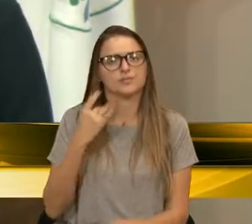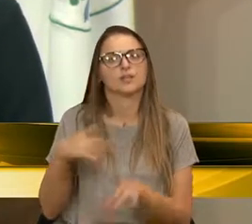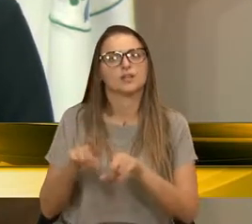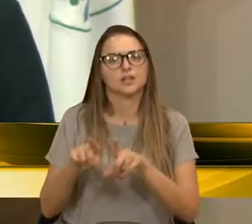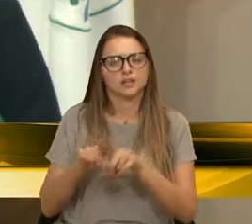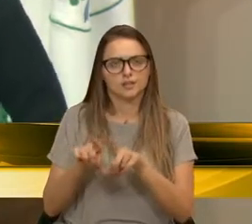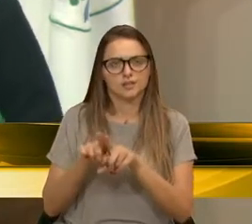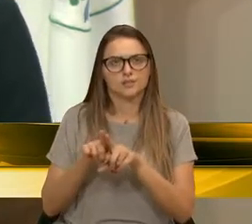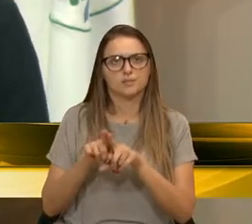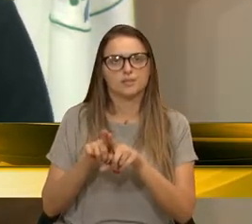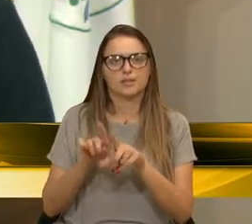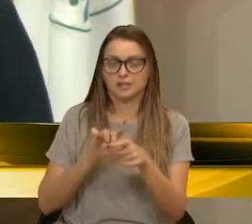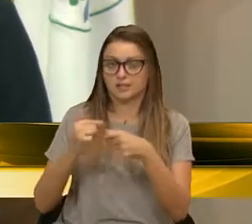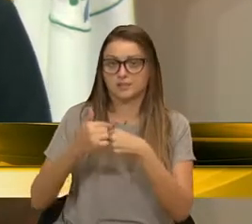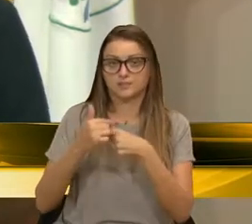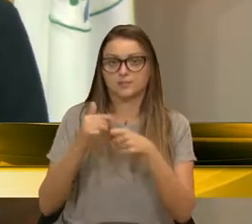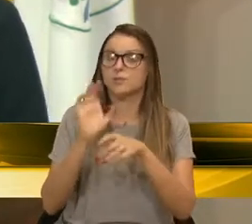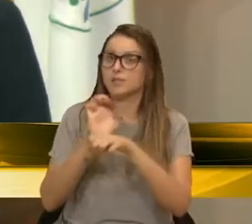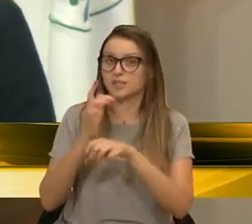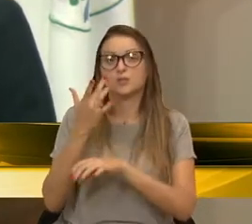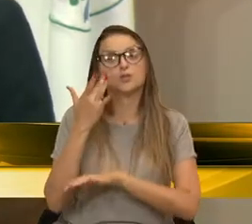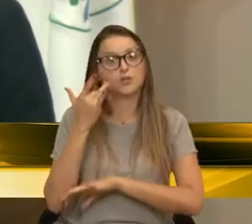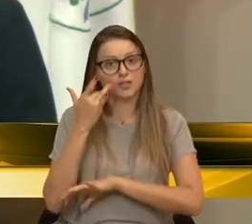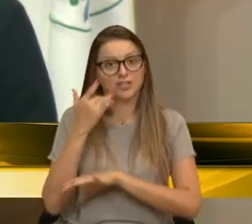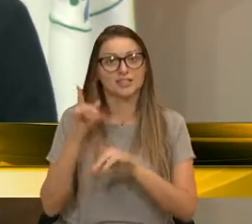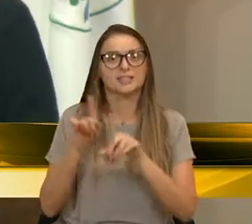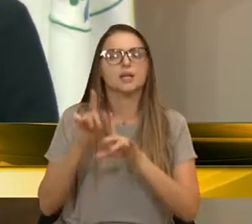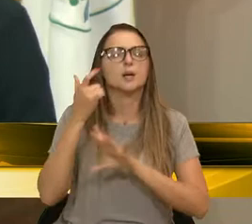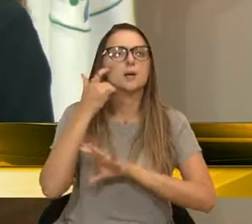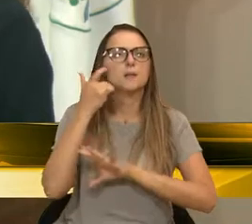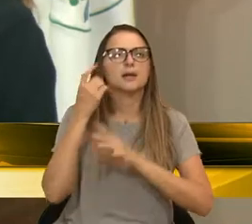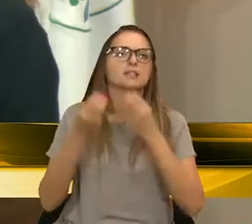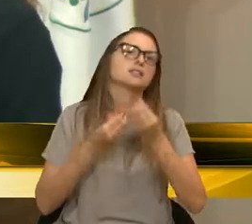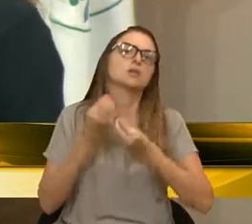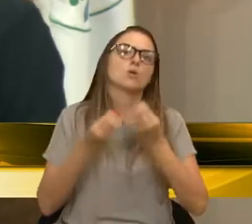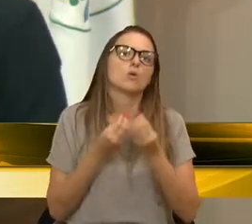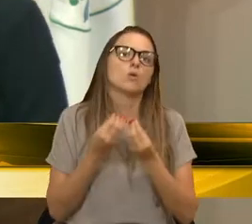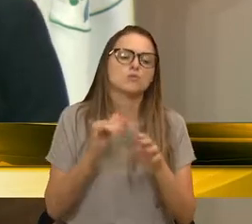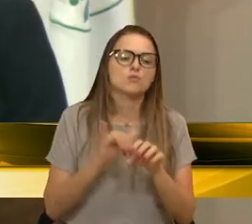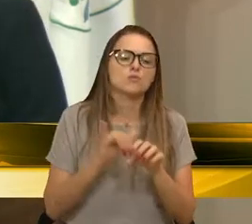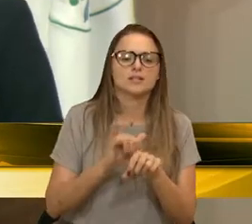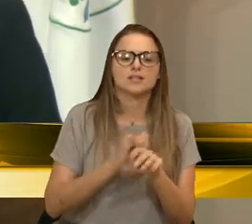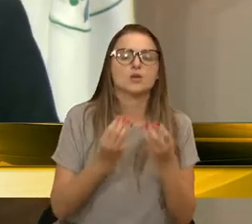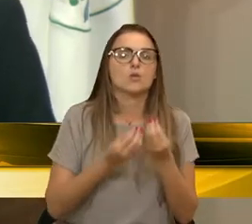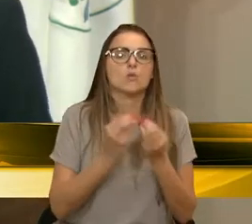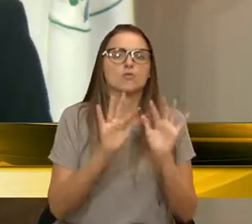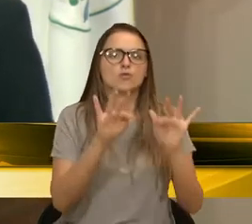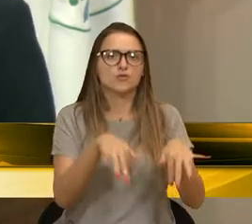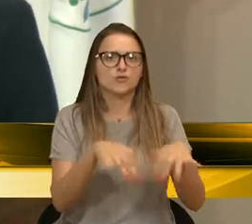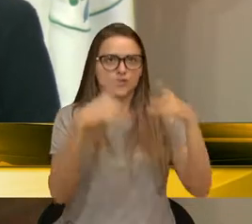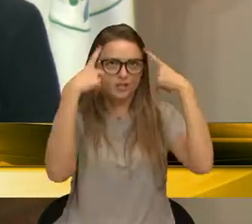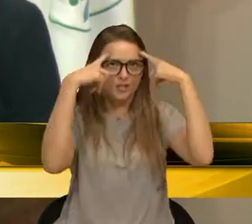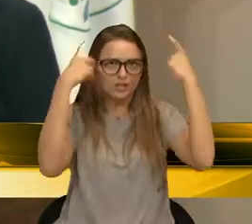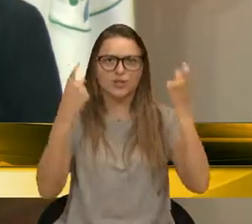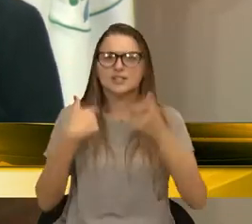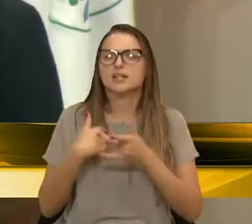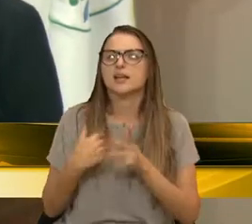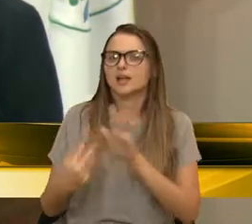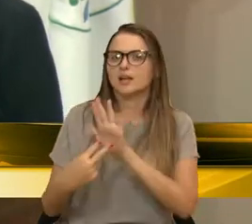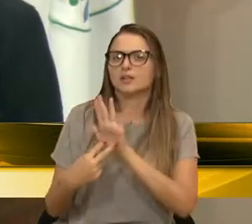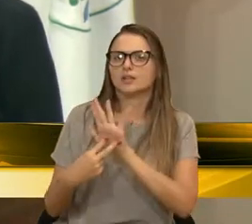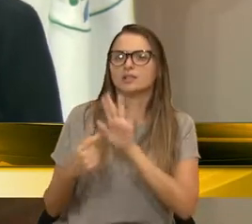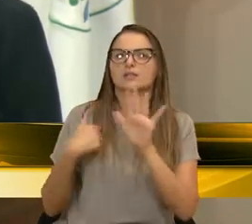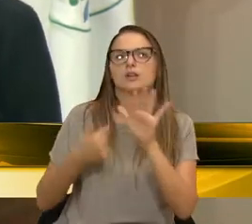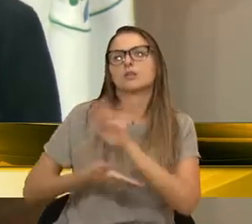necessita que a gente pense em pautas e em como coibir toda essa violência, né? Me chamou muita atenção no período que eu